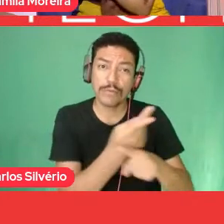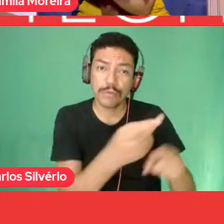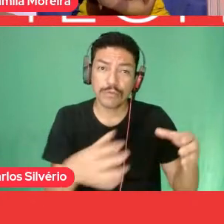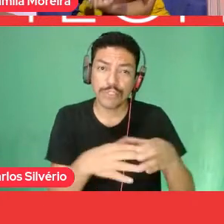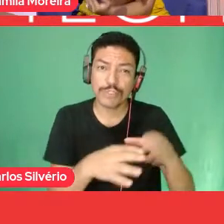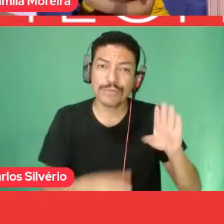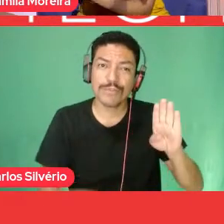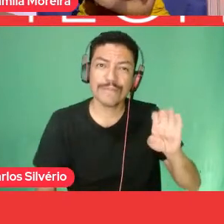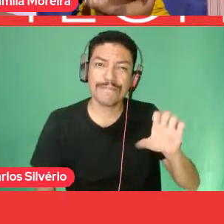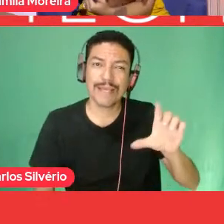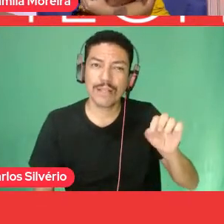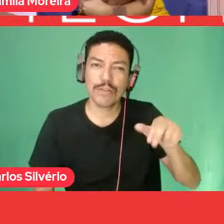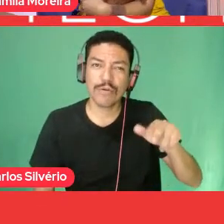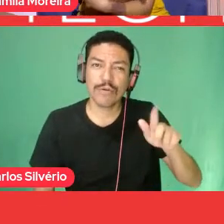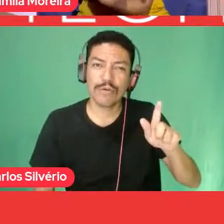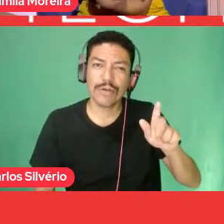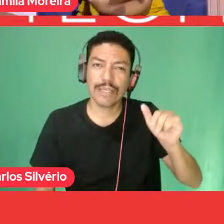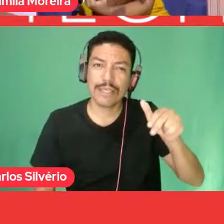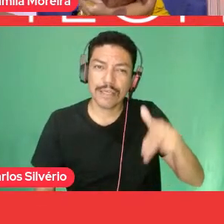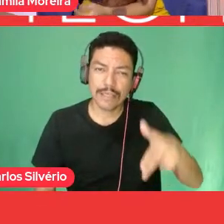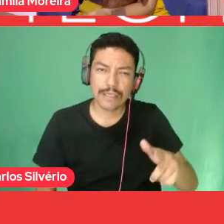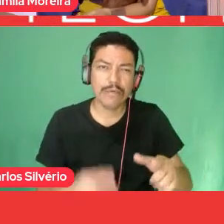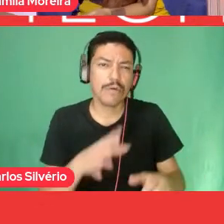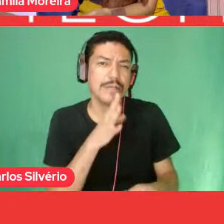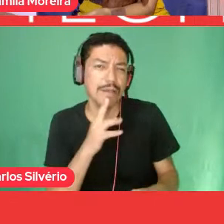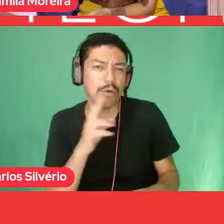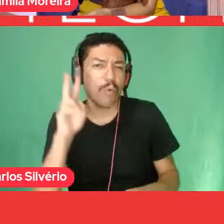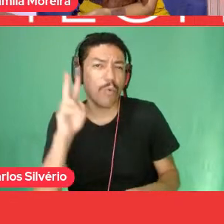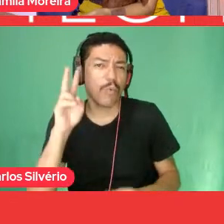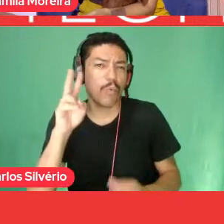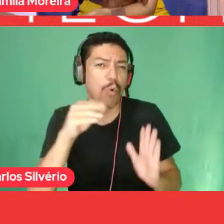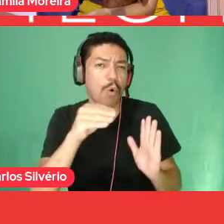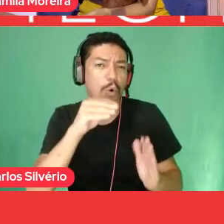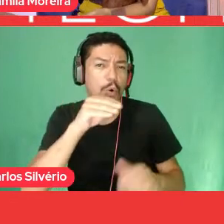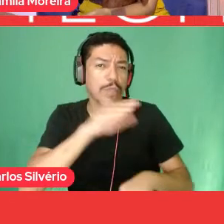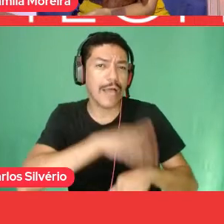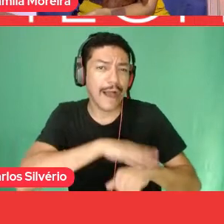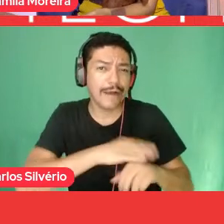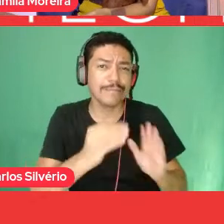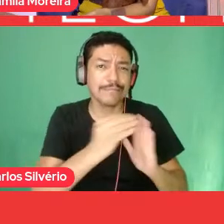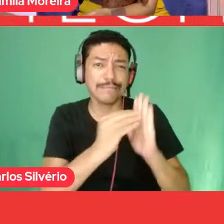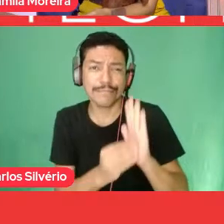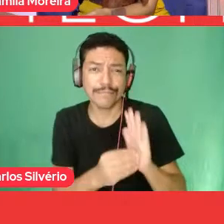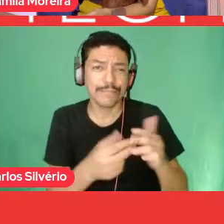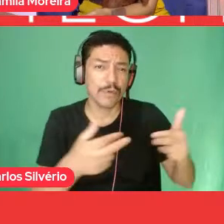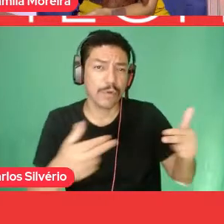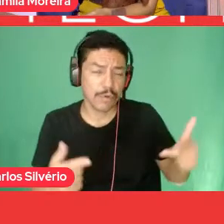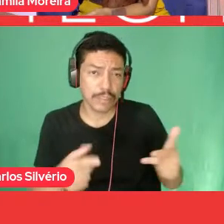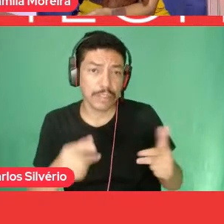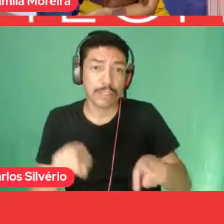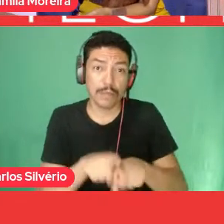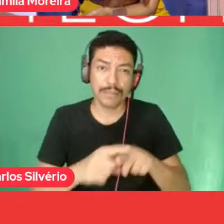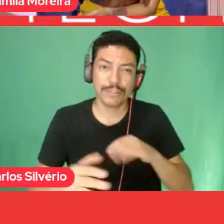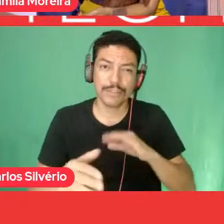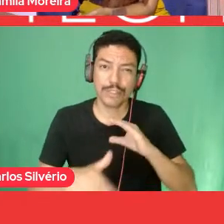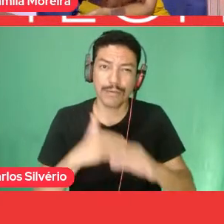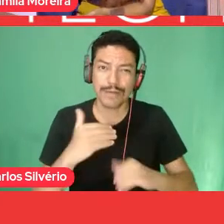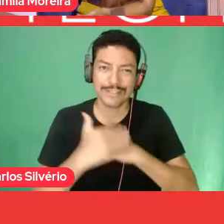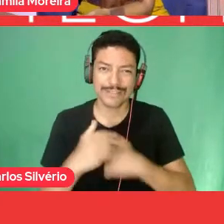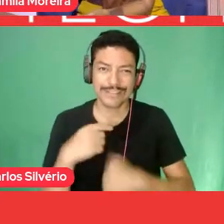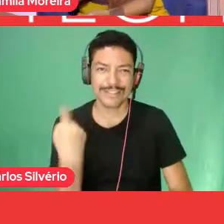para entender dos horários, das agendas, e também a gente de SD. Também fique à vontade para dar um ping na gente.